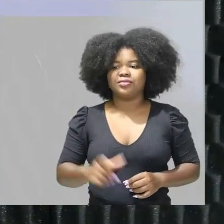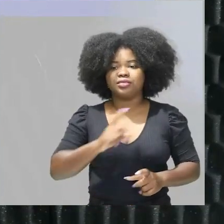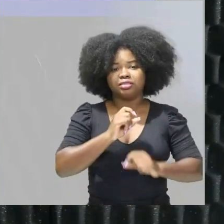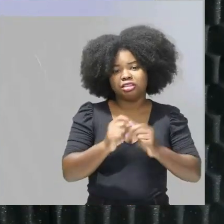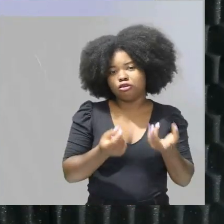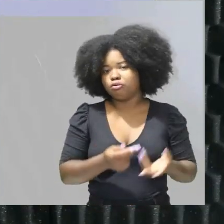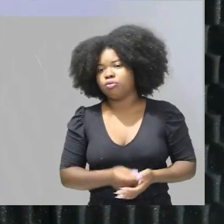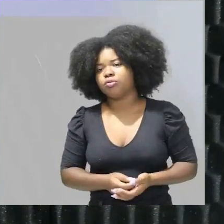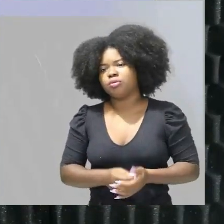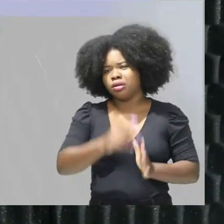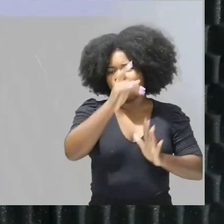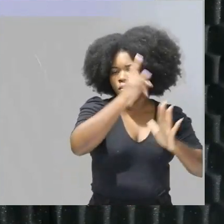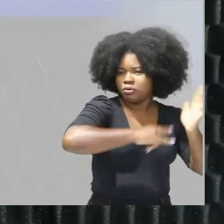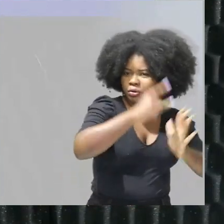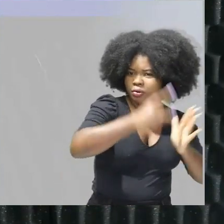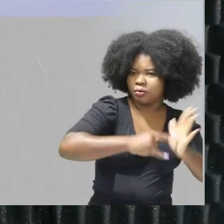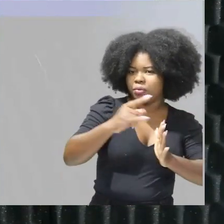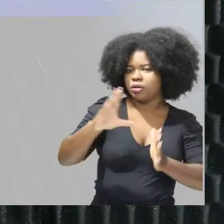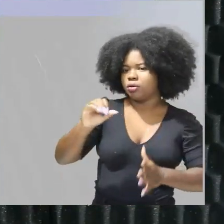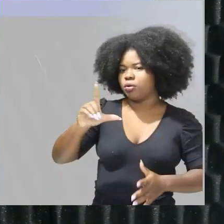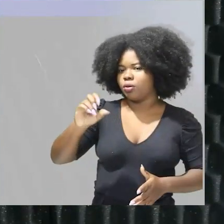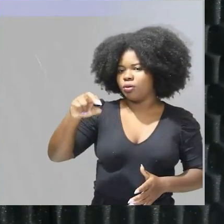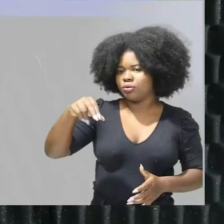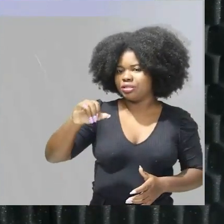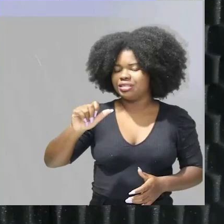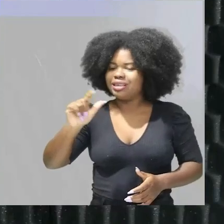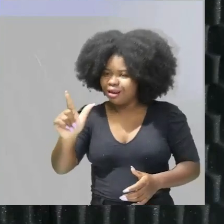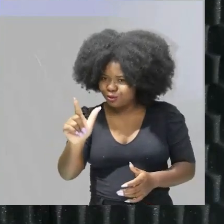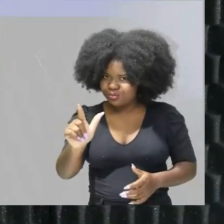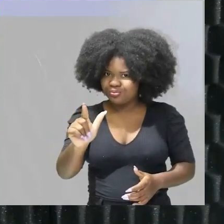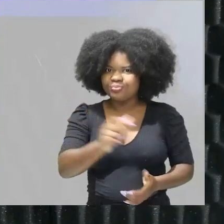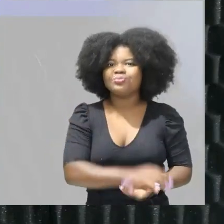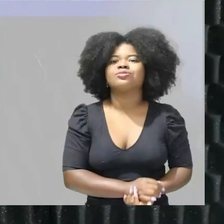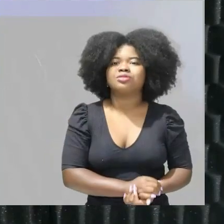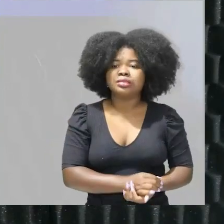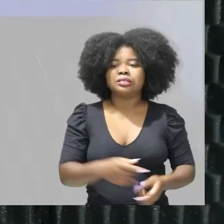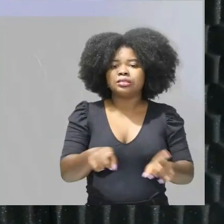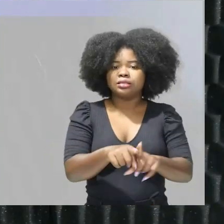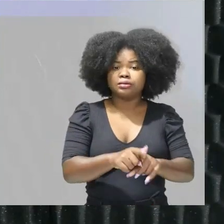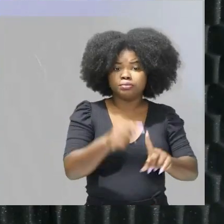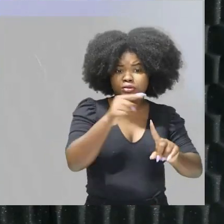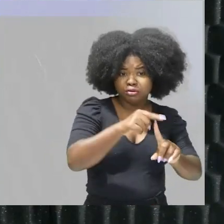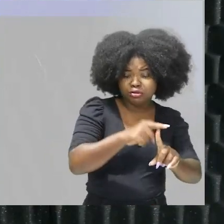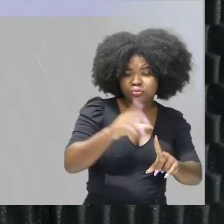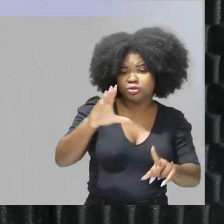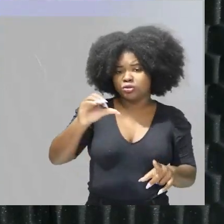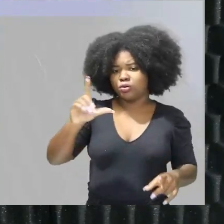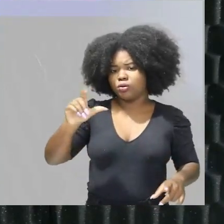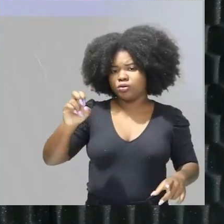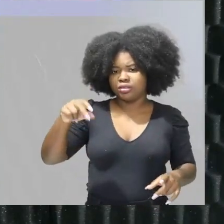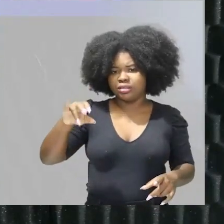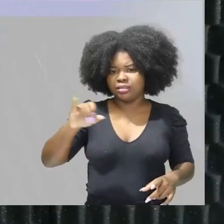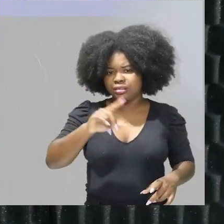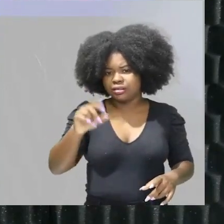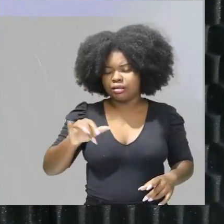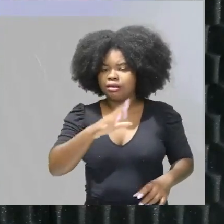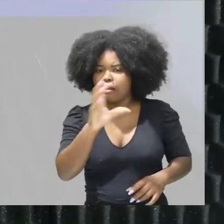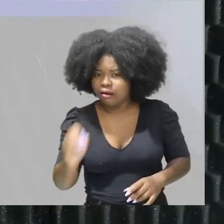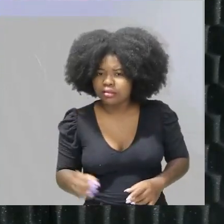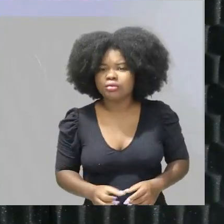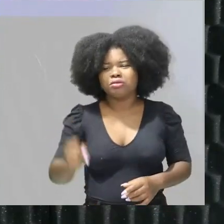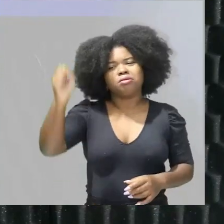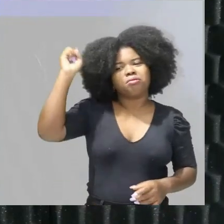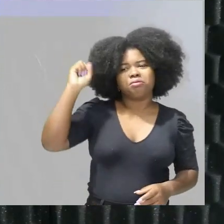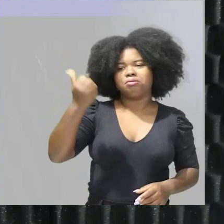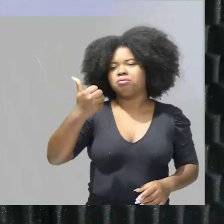colonial é uma referência a ele a colonização ibérica ao modelo de colonização ibérica que nós estamos Claro aí no século